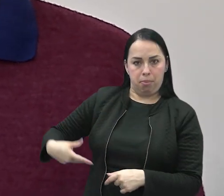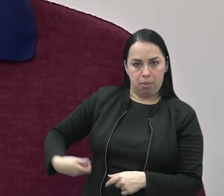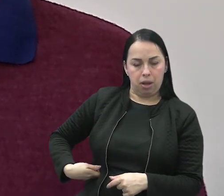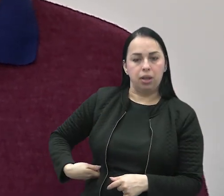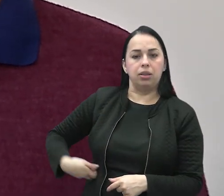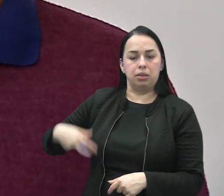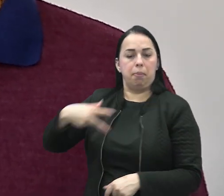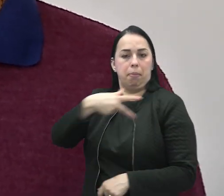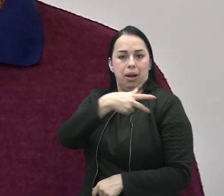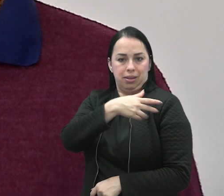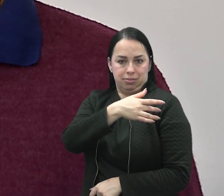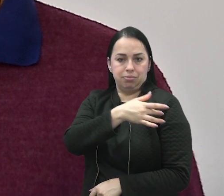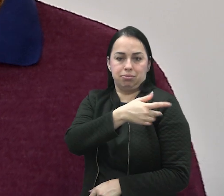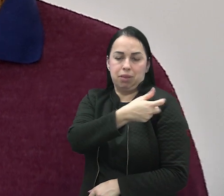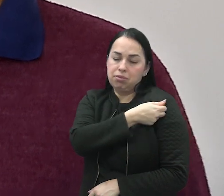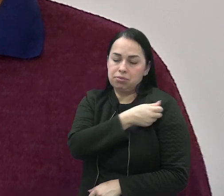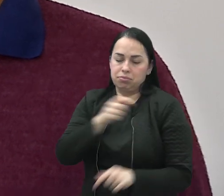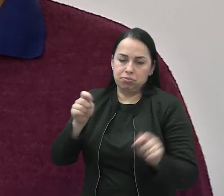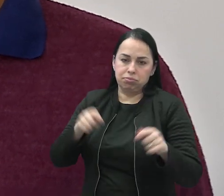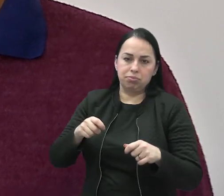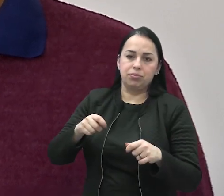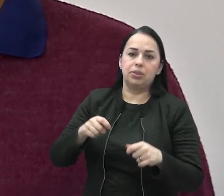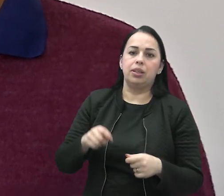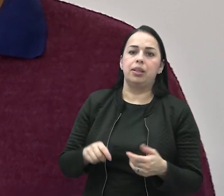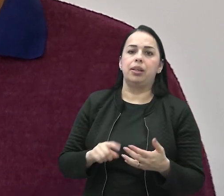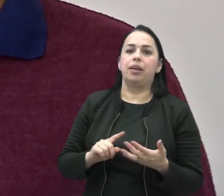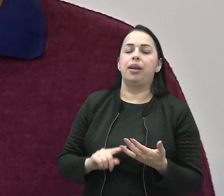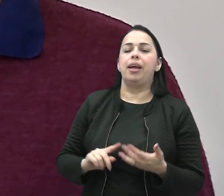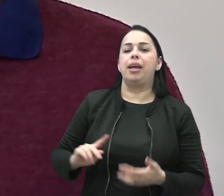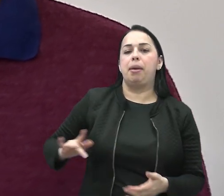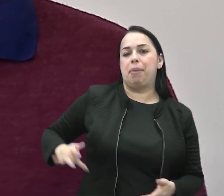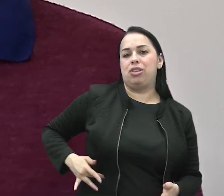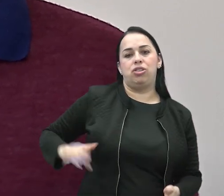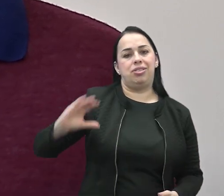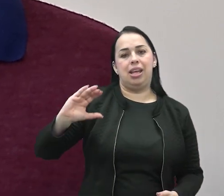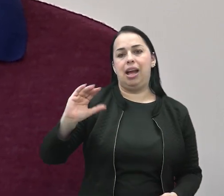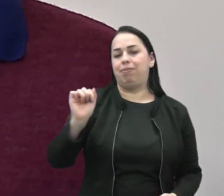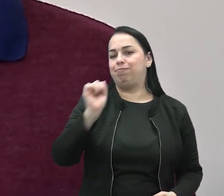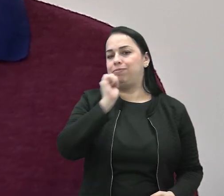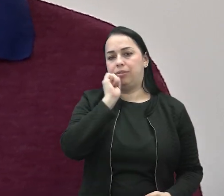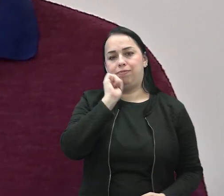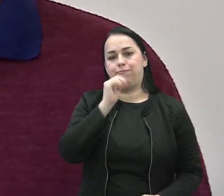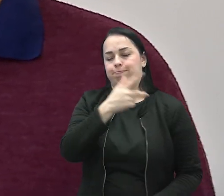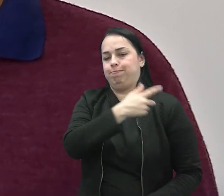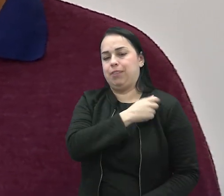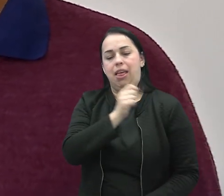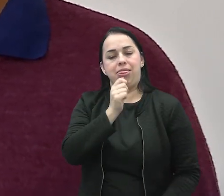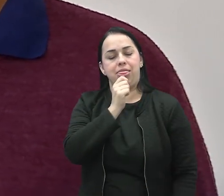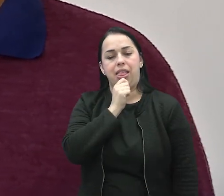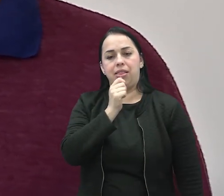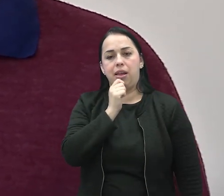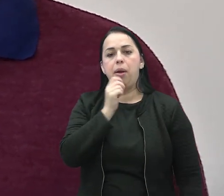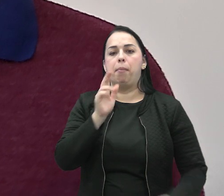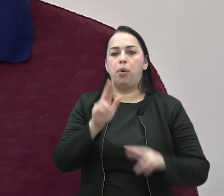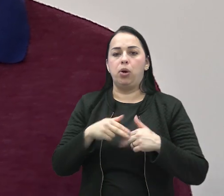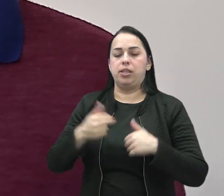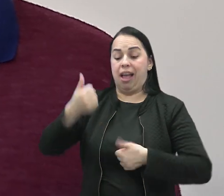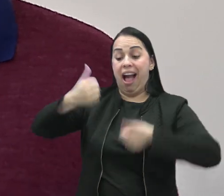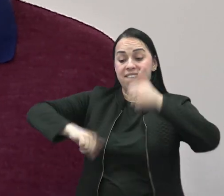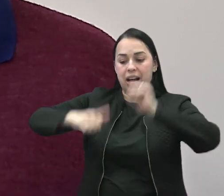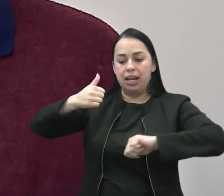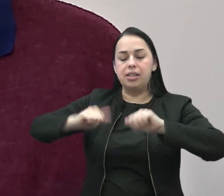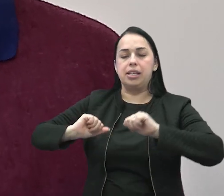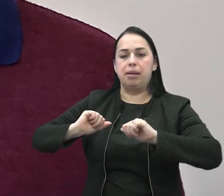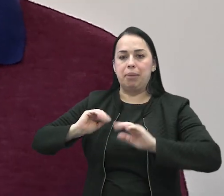para a população, para se vacinar. E a hepatite C não existe vacina, tá? Então é importante se fazer